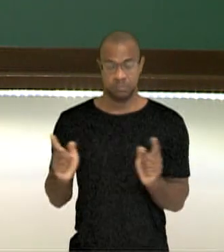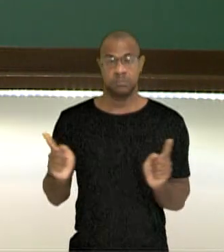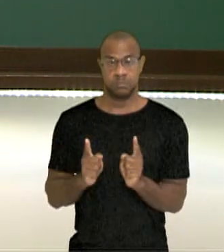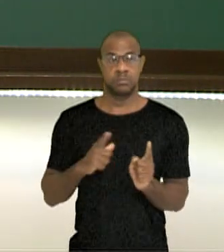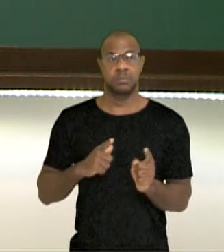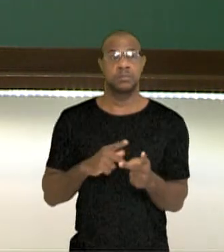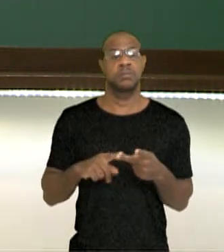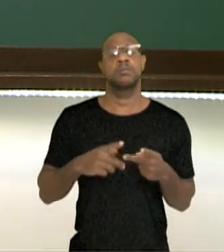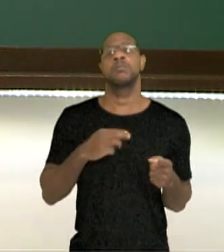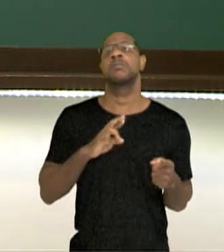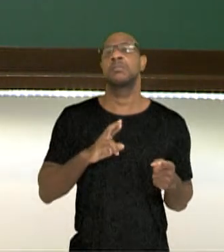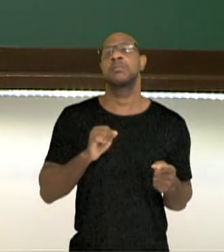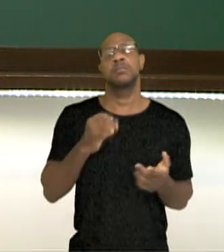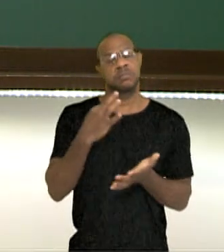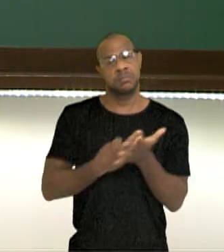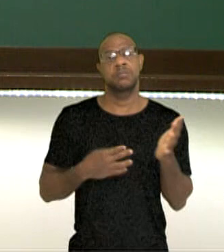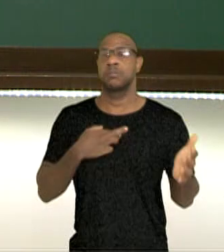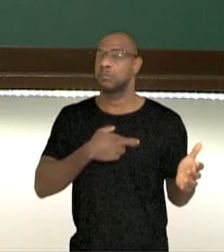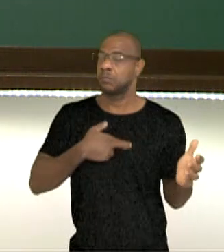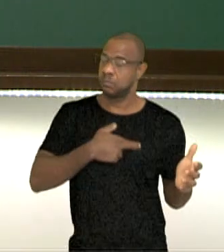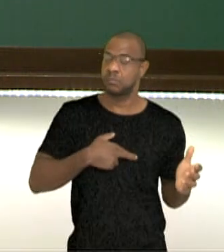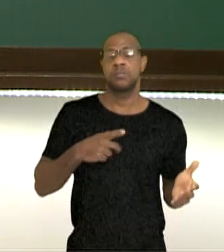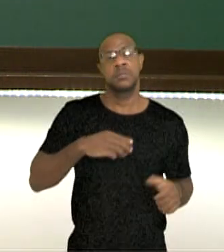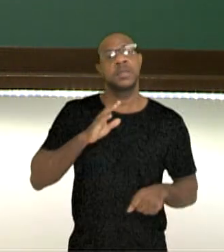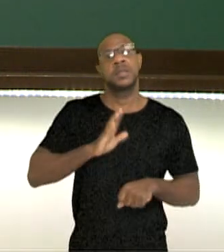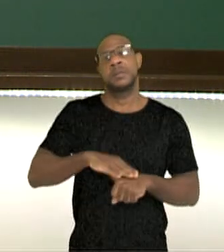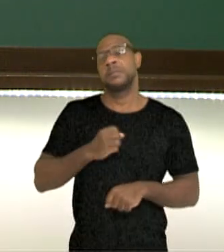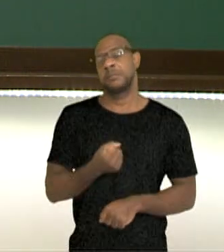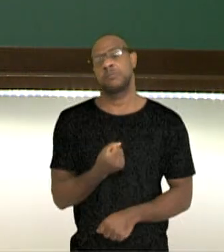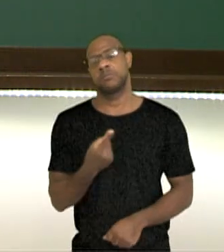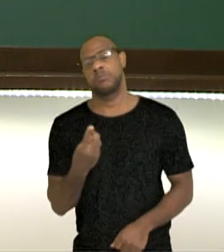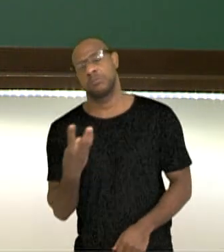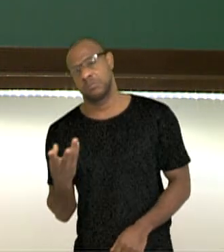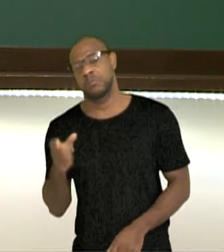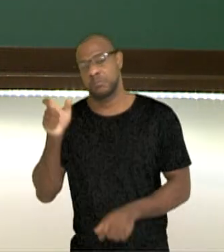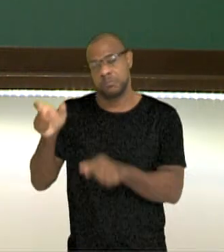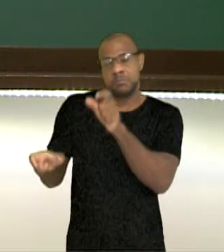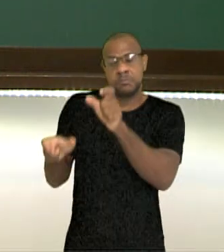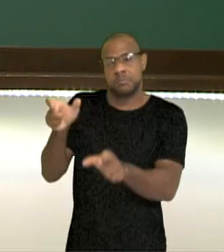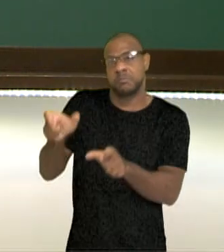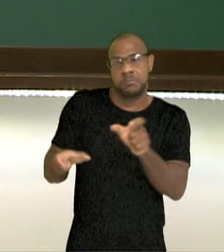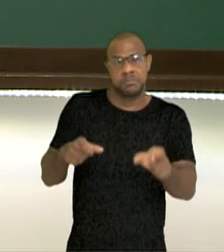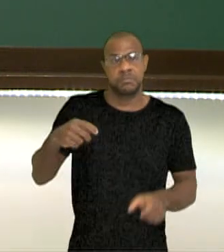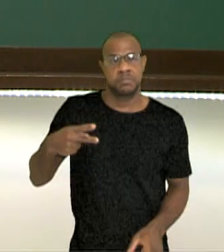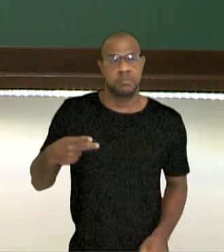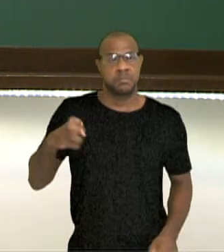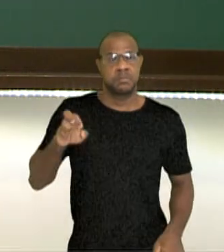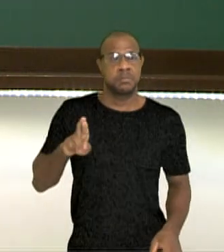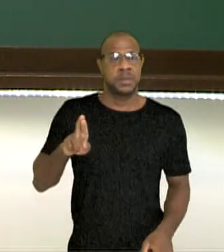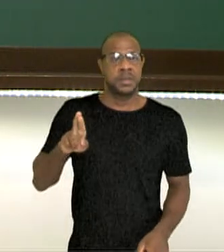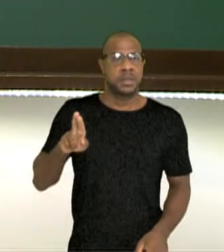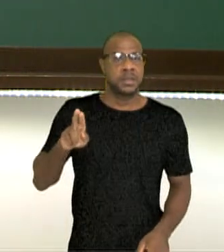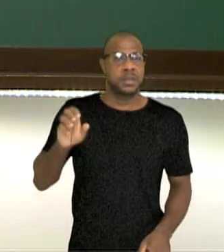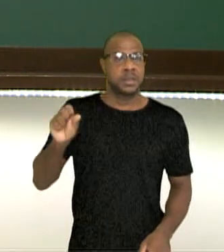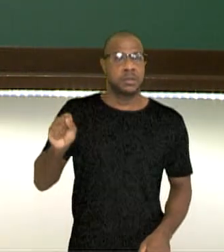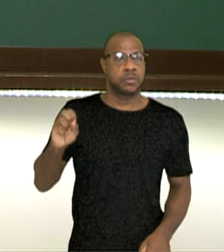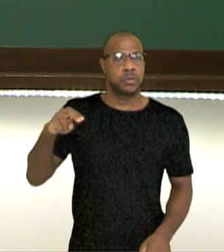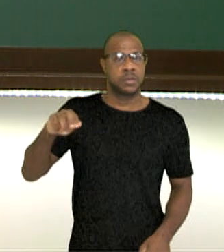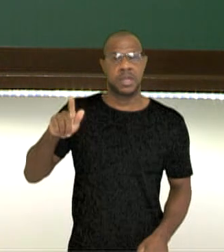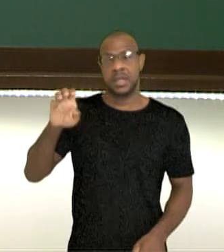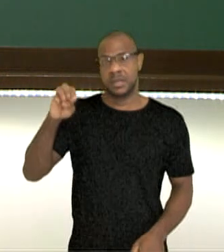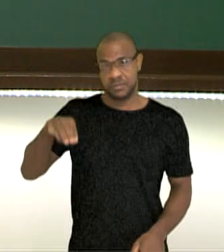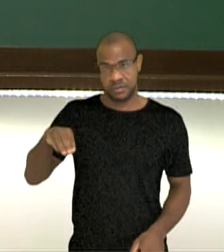um romance, tem mais personagens. Então, nós temos personagens. Que tipo de texto tem personagem? Os